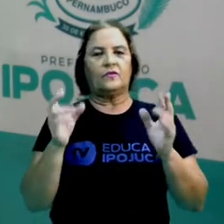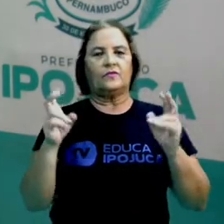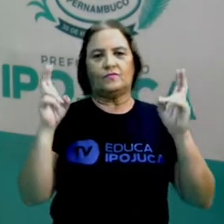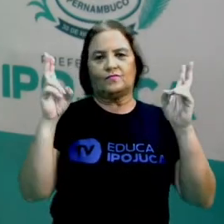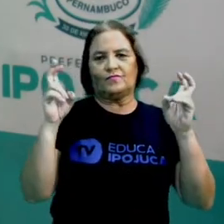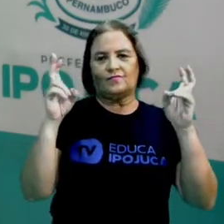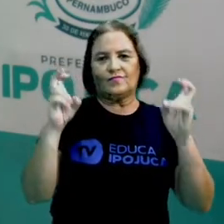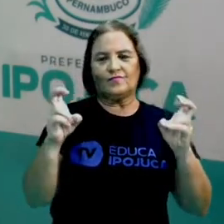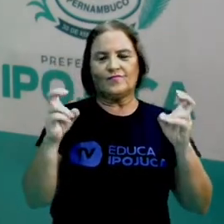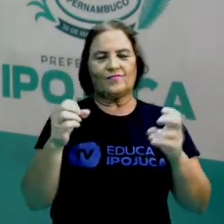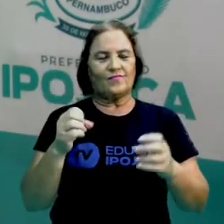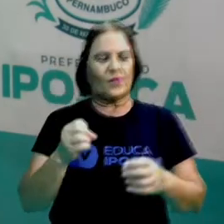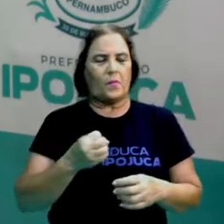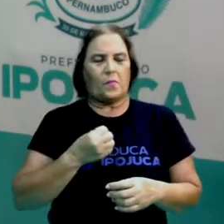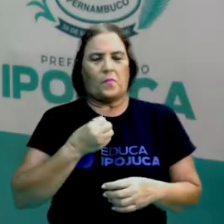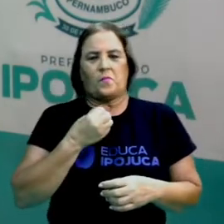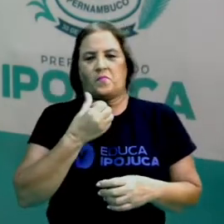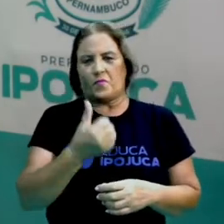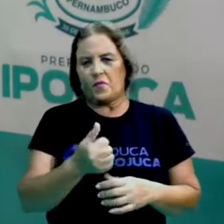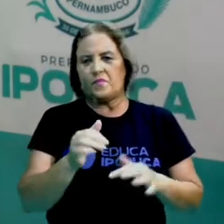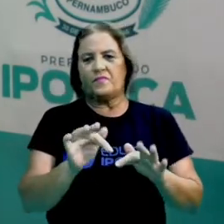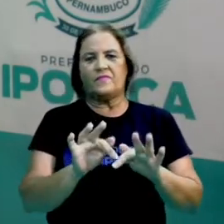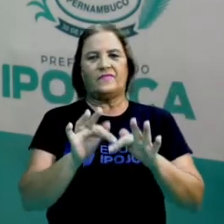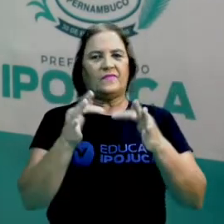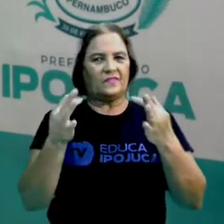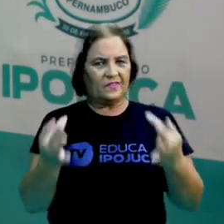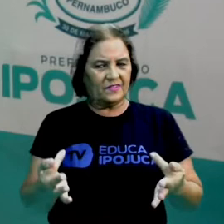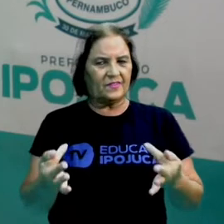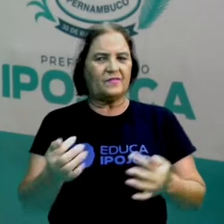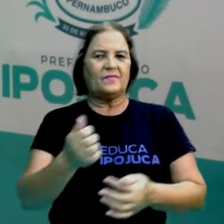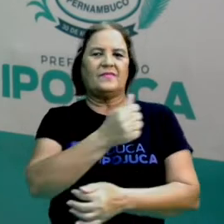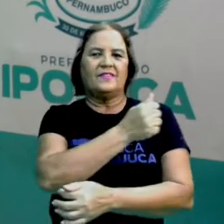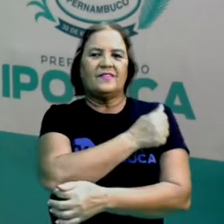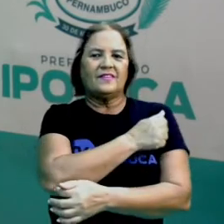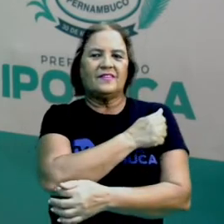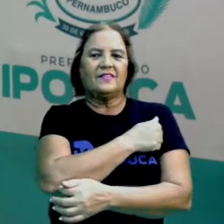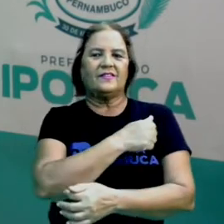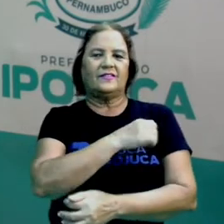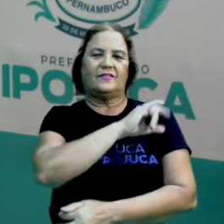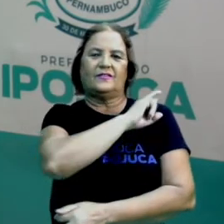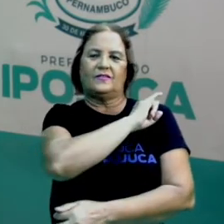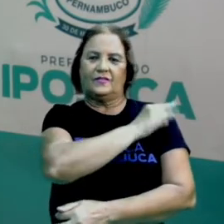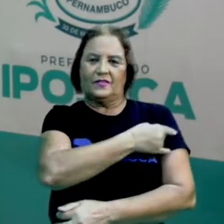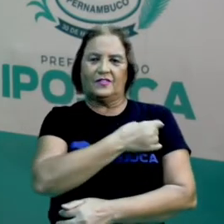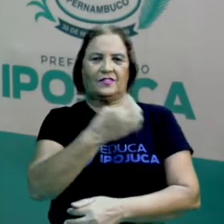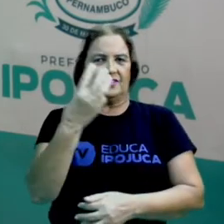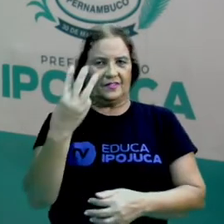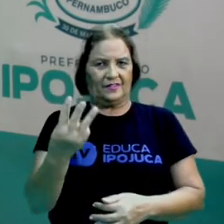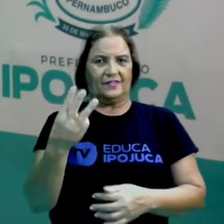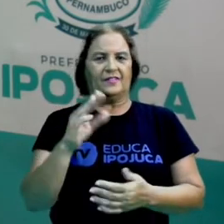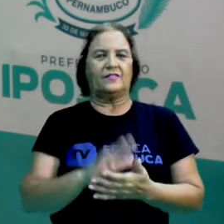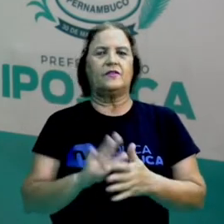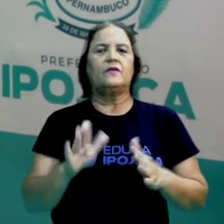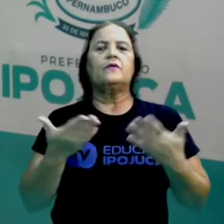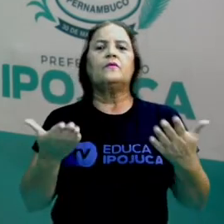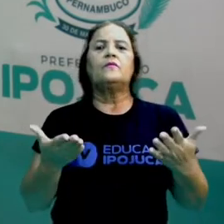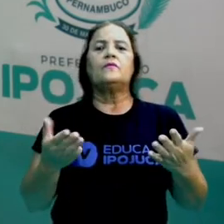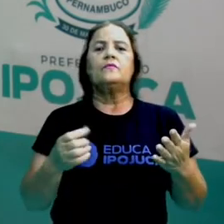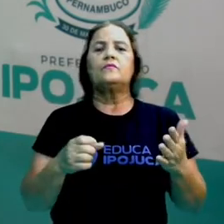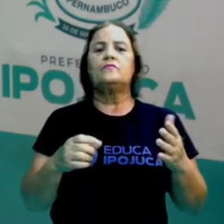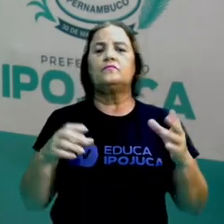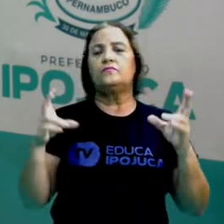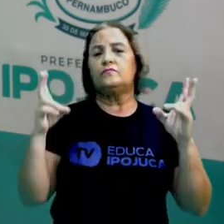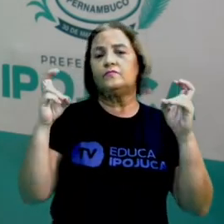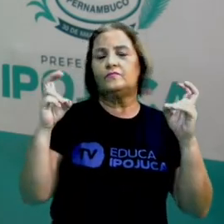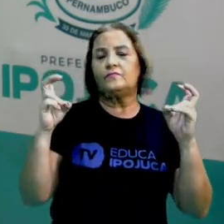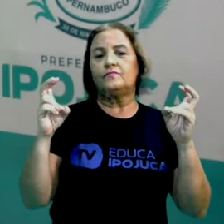conteúdo excelente e simples, meus queridos alunos do EJA 3. Que conteúdo é esse, professor